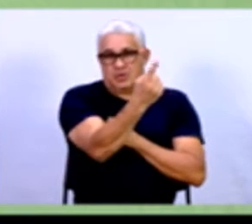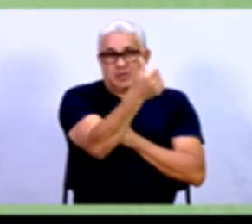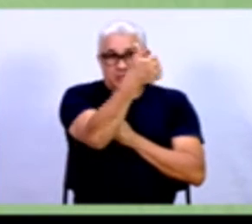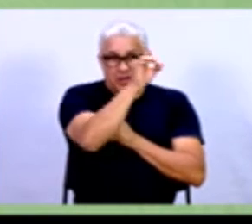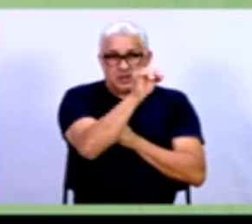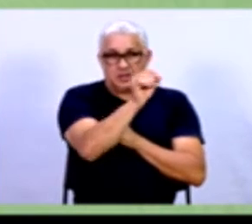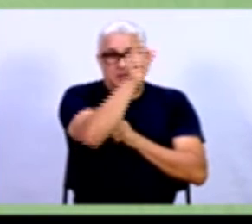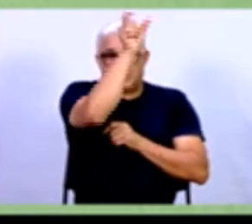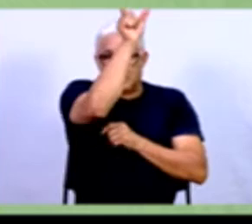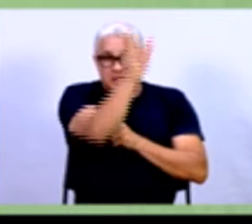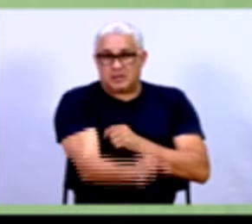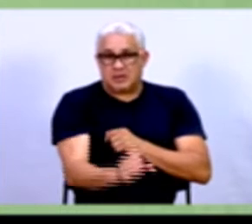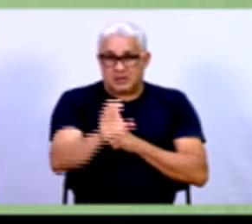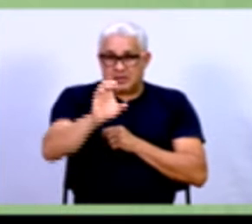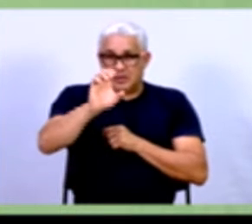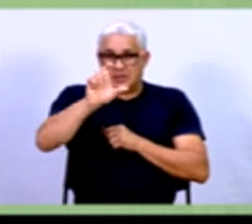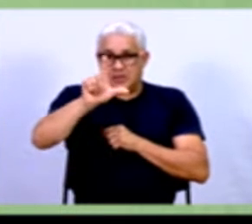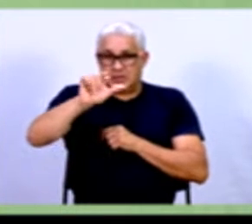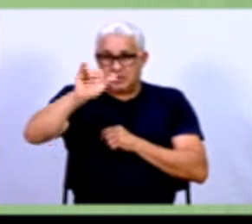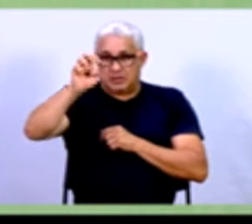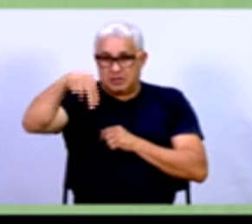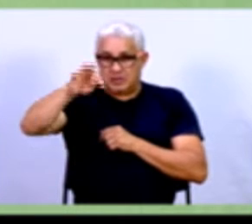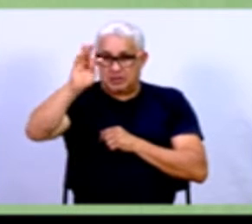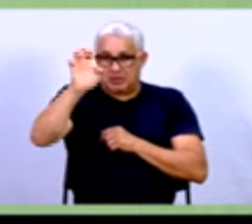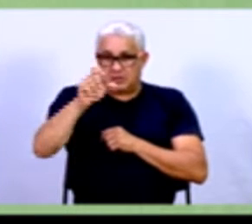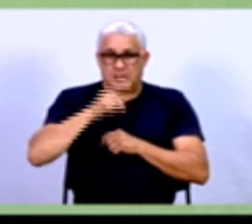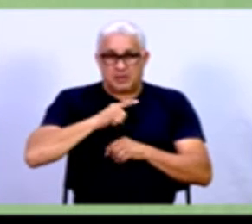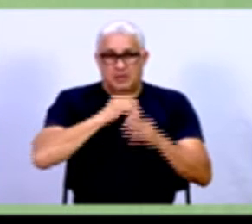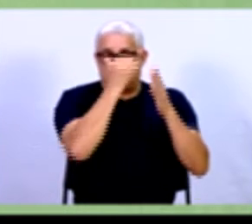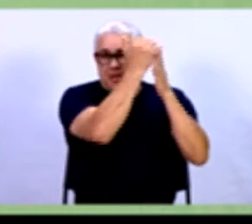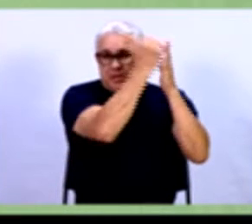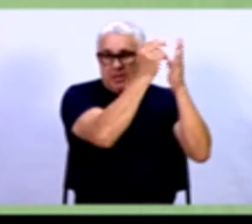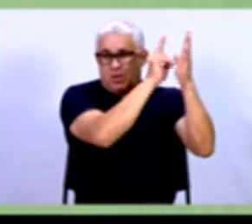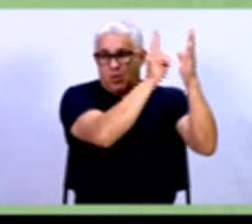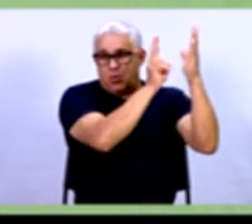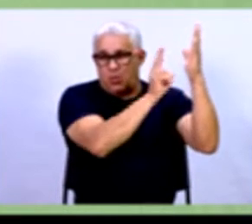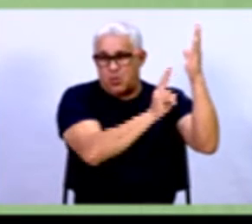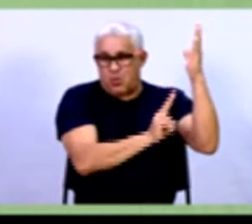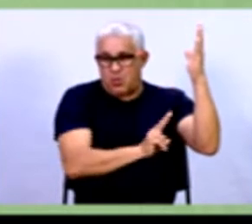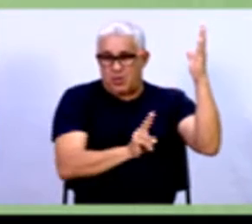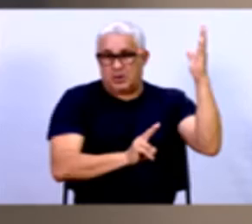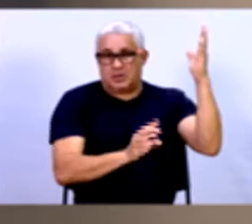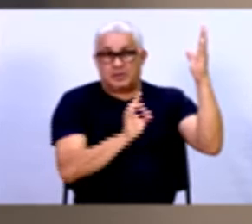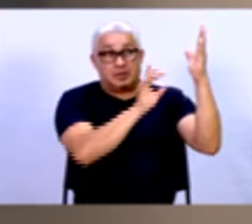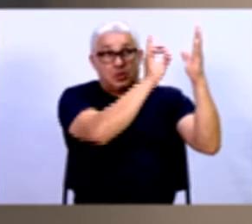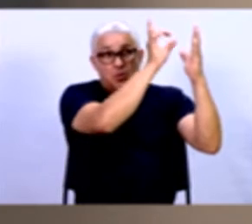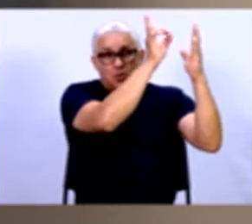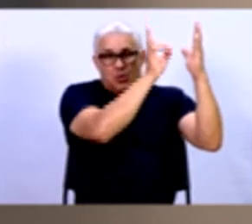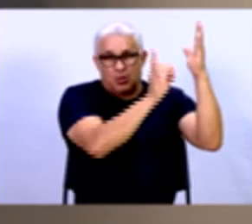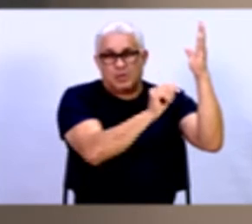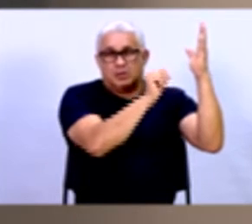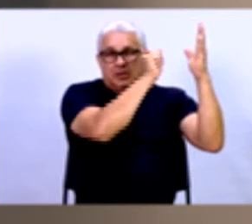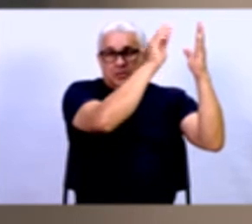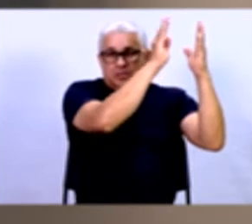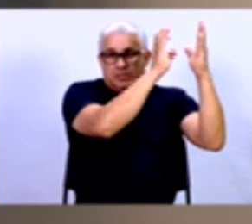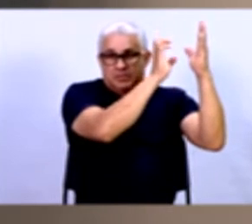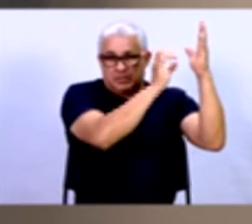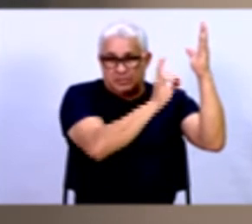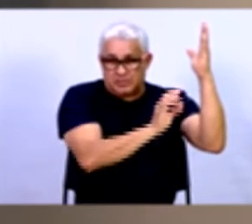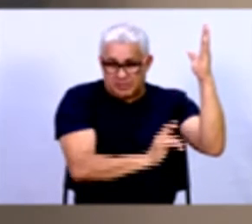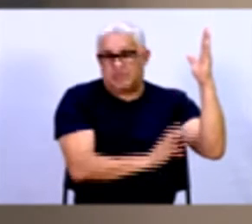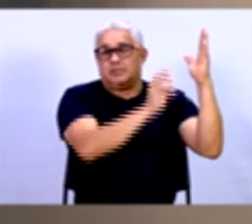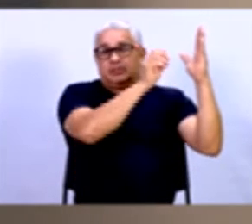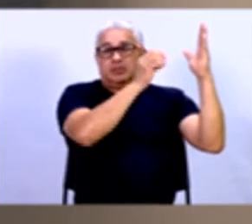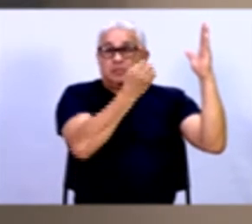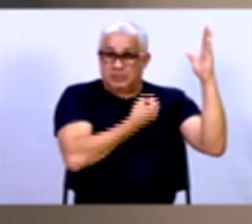perguntaria, vamos supor que eu tenho uma lista, né, de clientes, e cada cliente vai estar lá por ordem alfabética, pode ser, e vai ter um número do